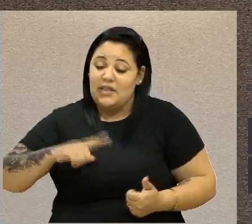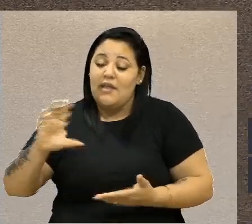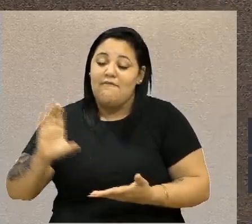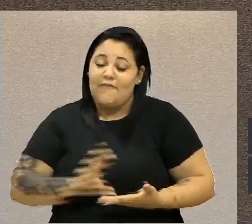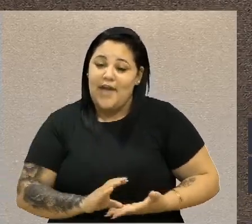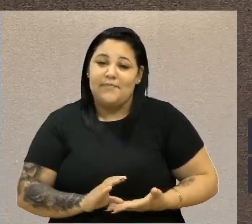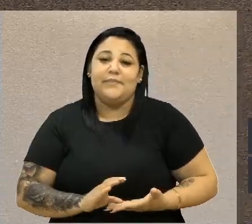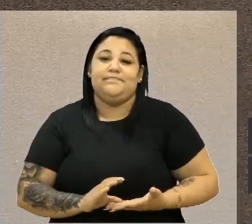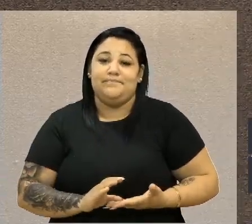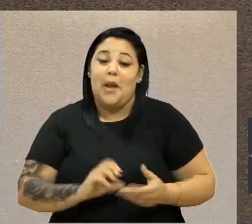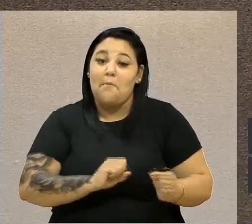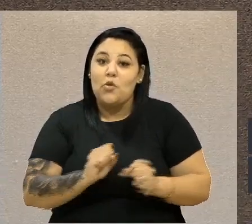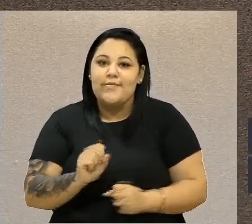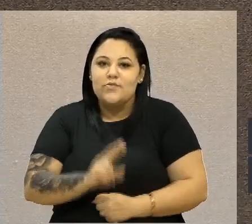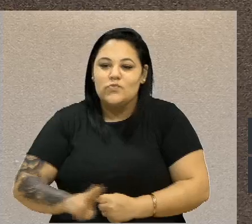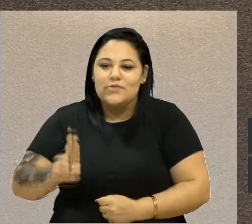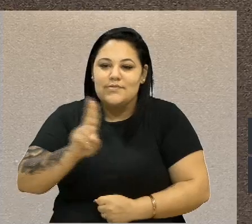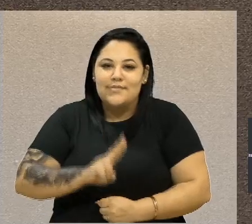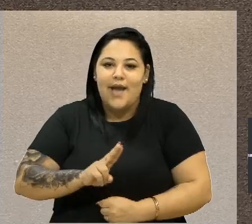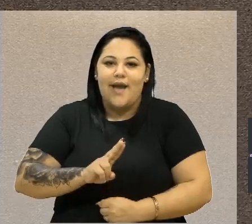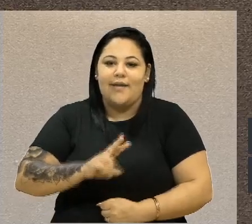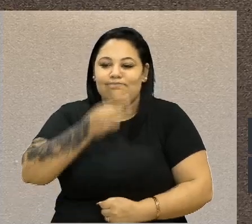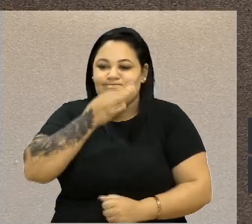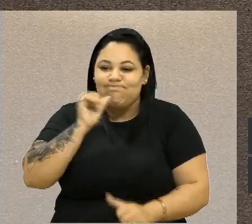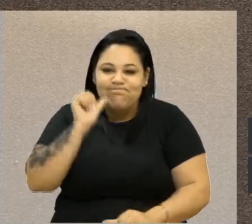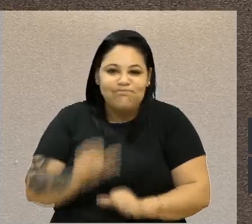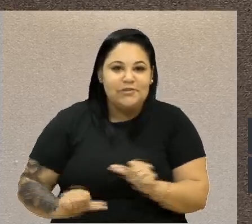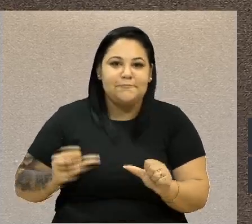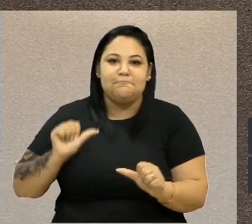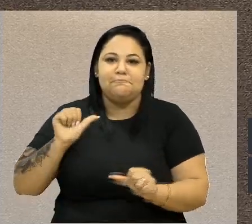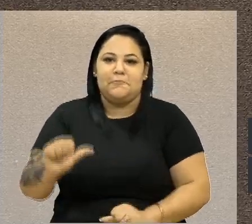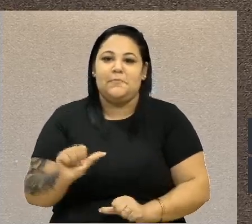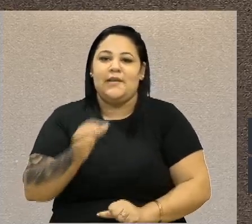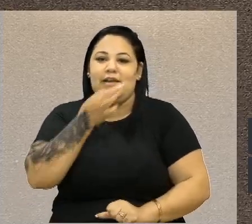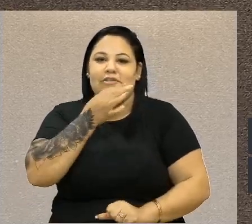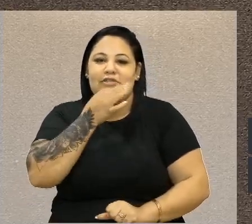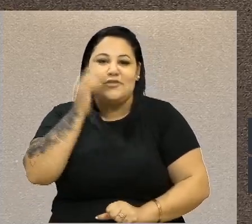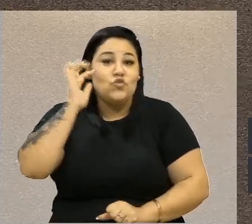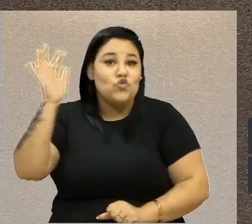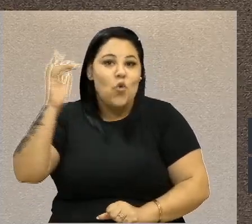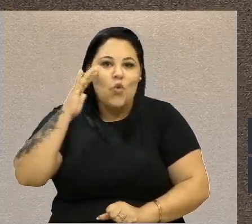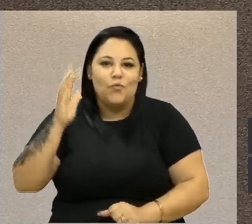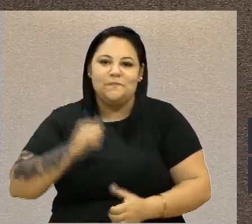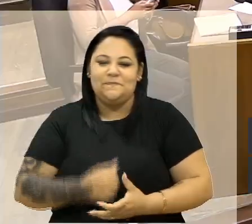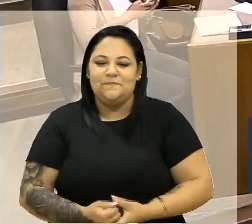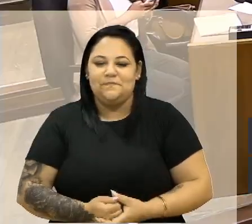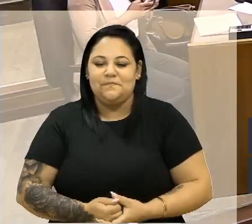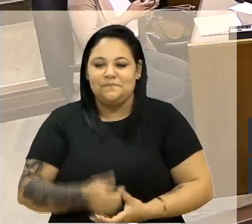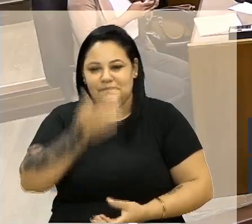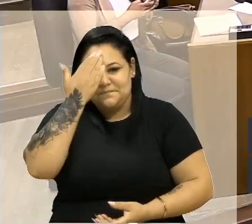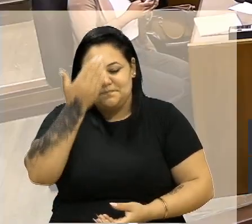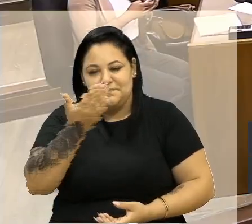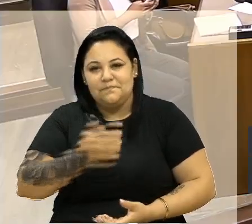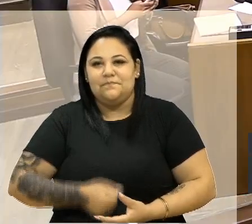poder aplicar e fazer essa cidade virar a chave e tornar a cidade que a gente tanto sonha. Obrigado. Boa parte, vereador.